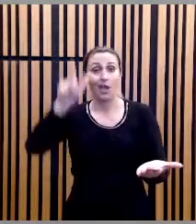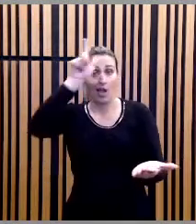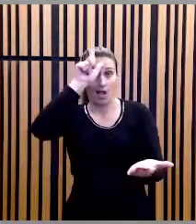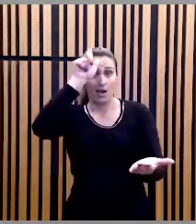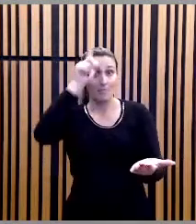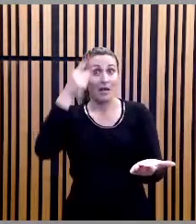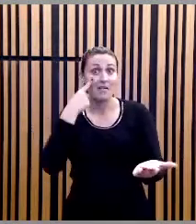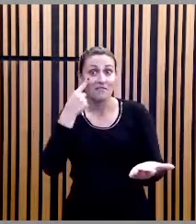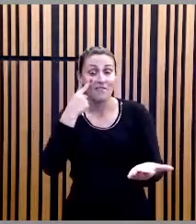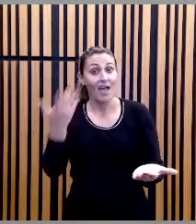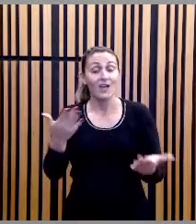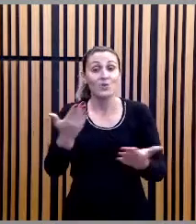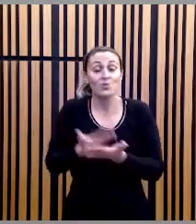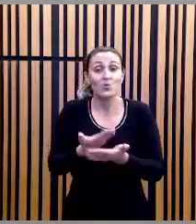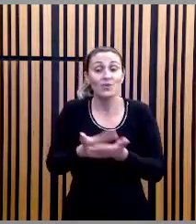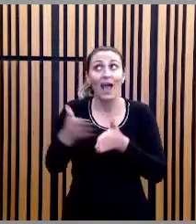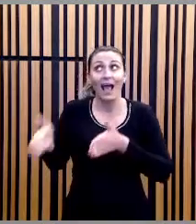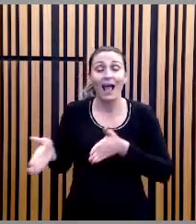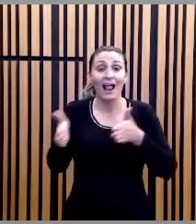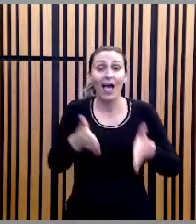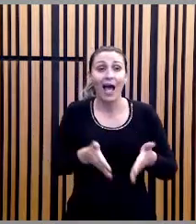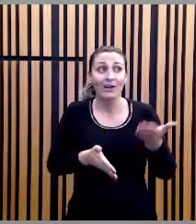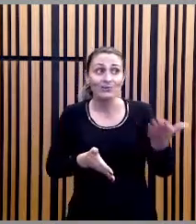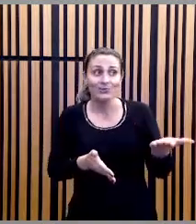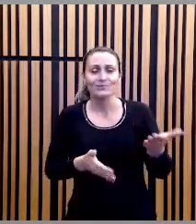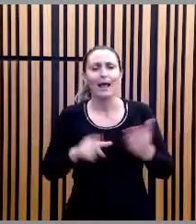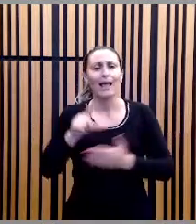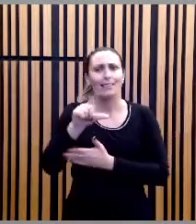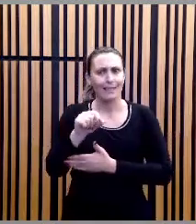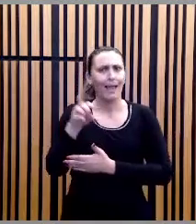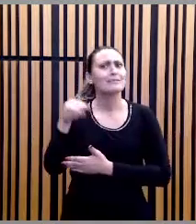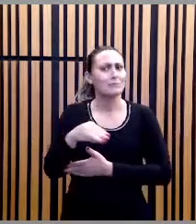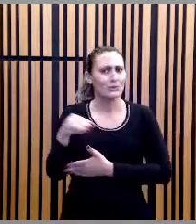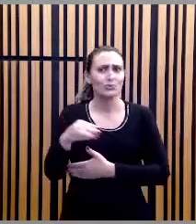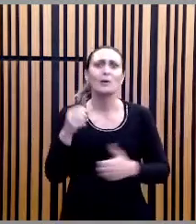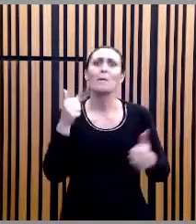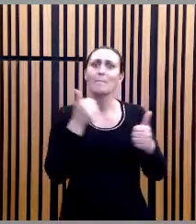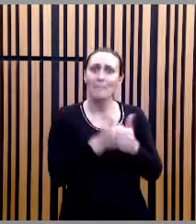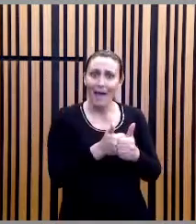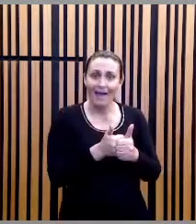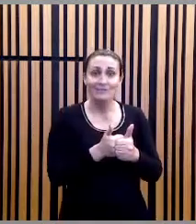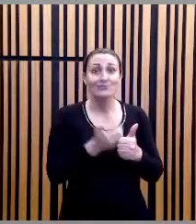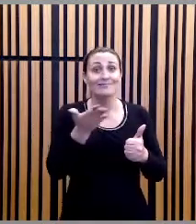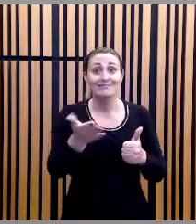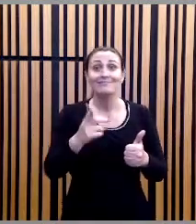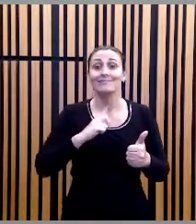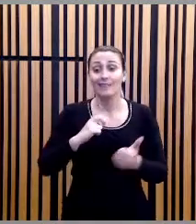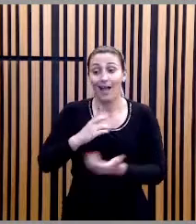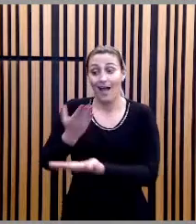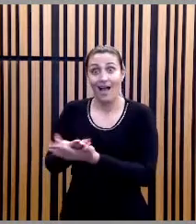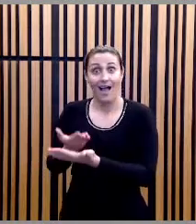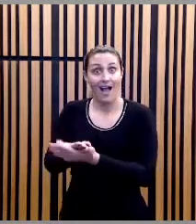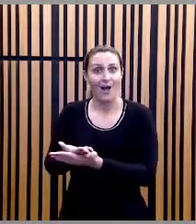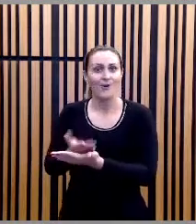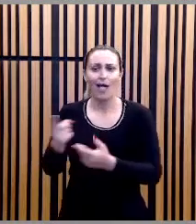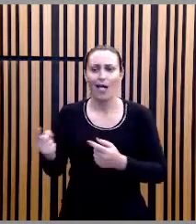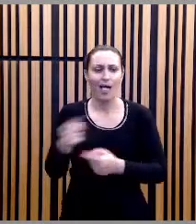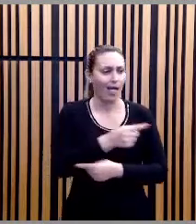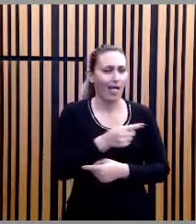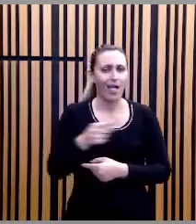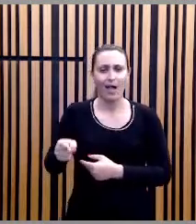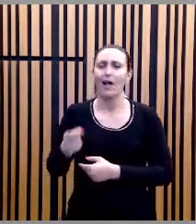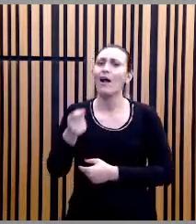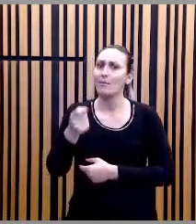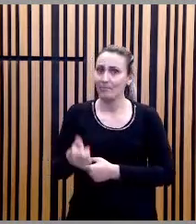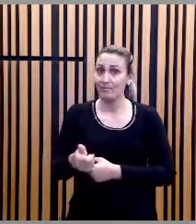pensar nisso? Estudando ali do lado, 10 minutinhos a pé, dentro do campus, vocês estão aí na sala de aula de vocês.